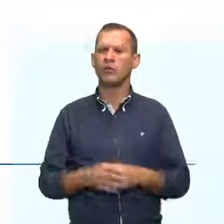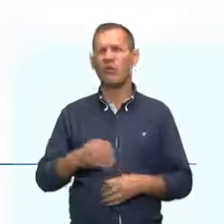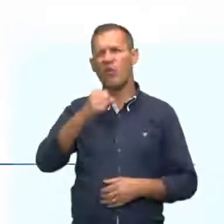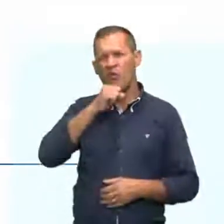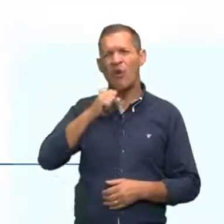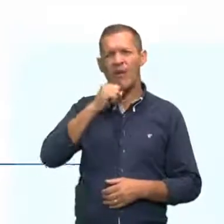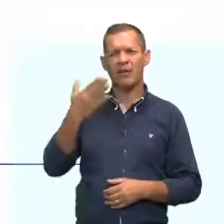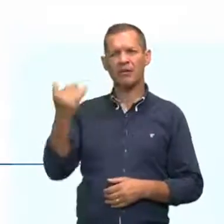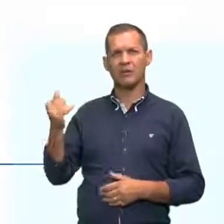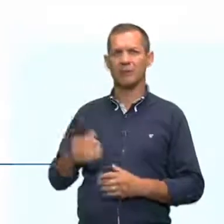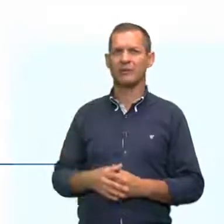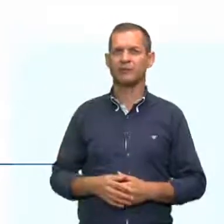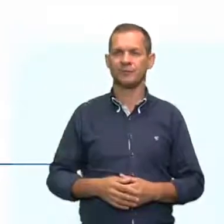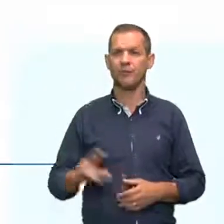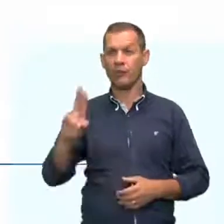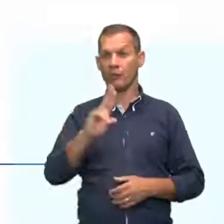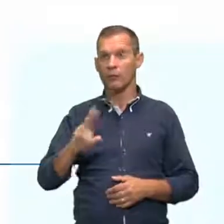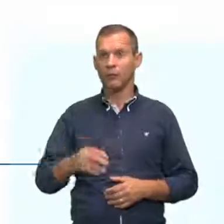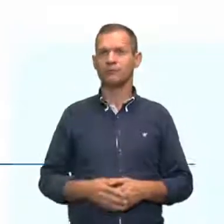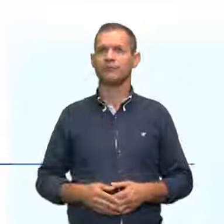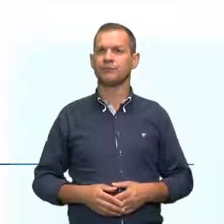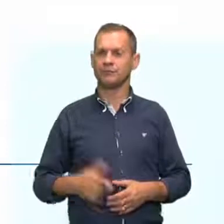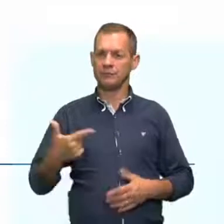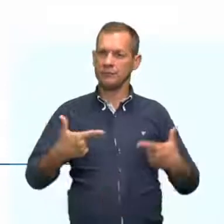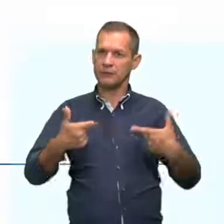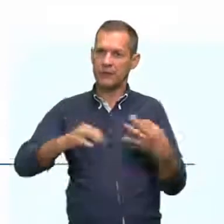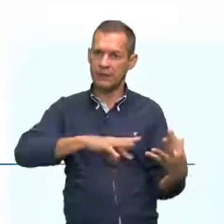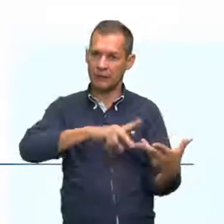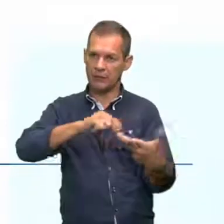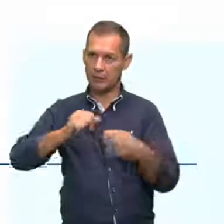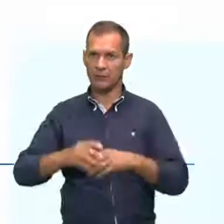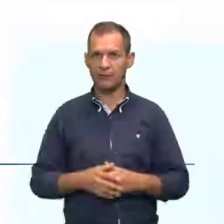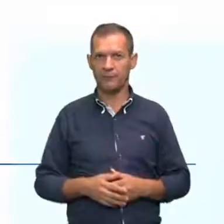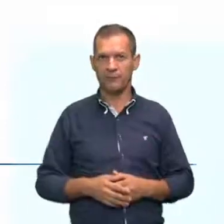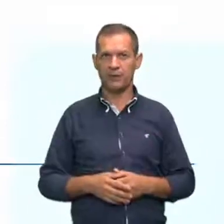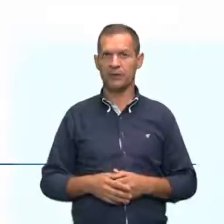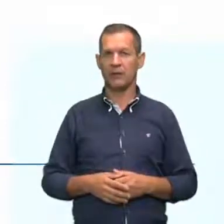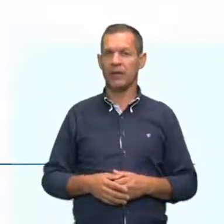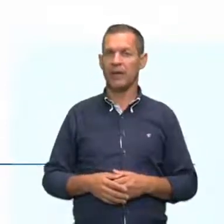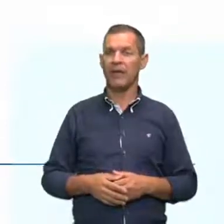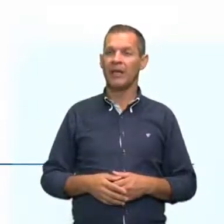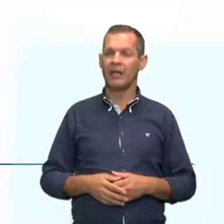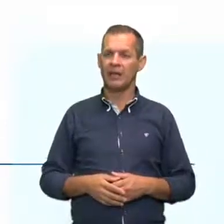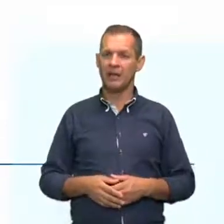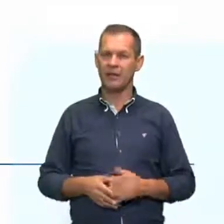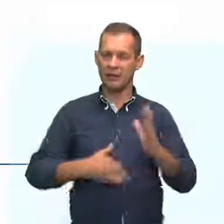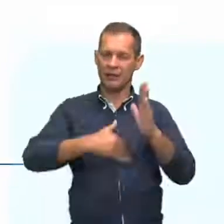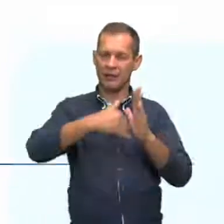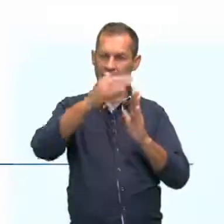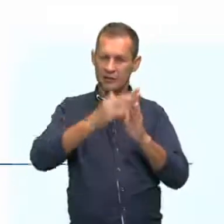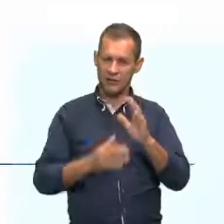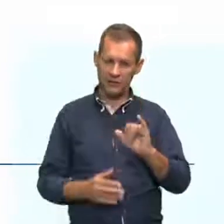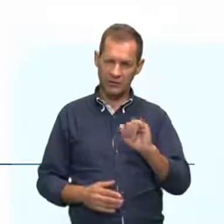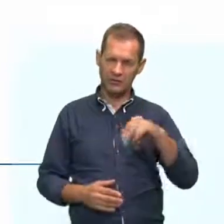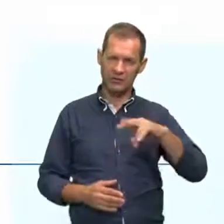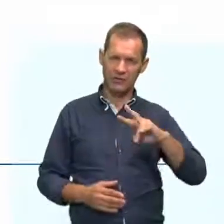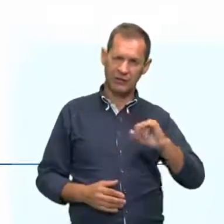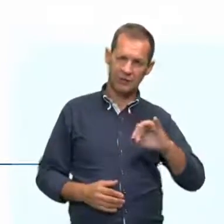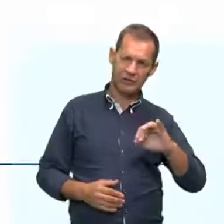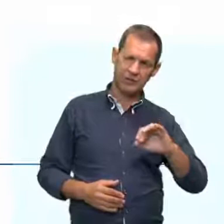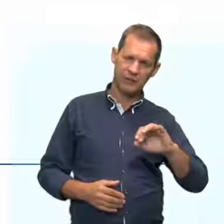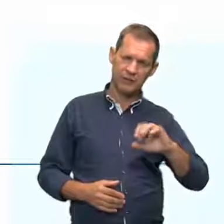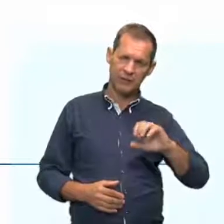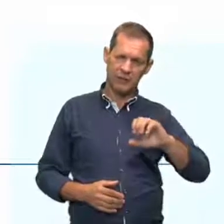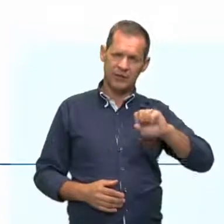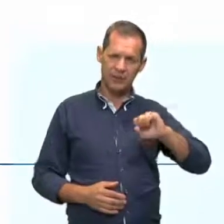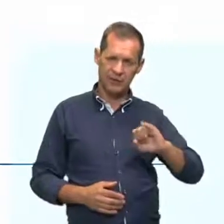antiga, utilizada lá na Segunda Guerra Mundial, eram as tintas invisíveis. Que você desenhava